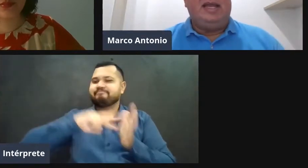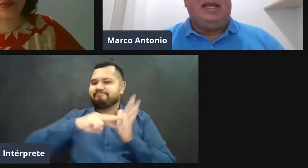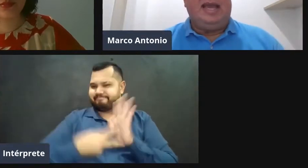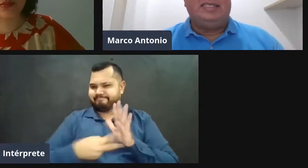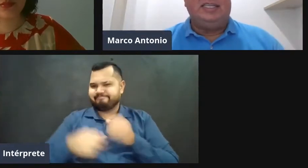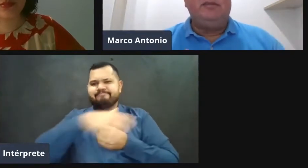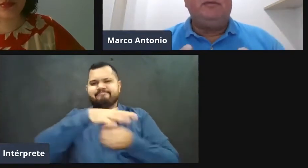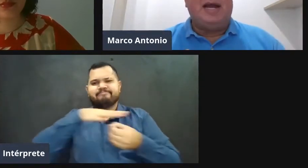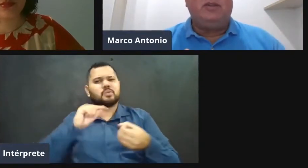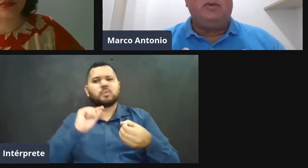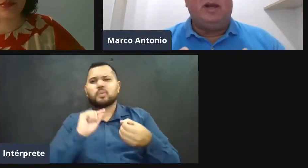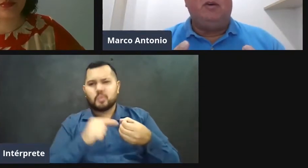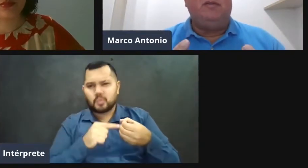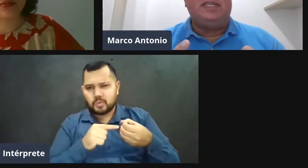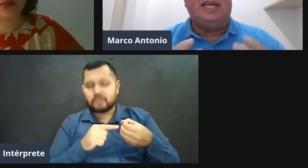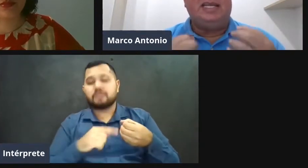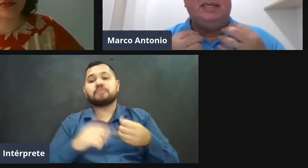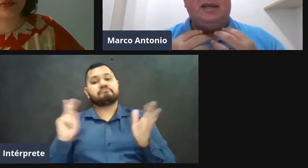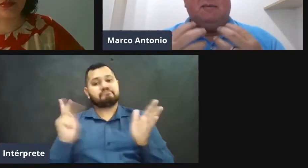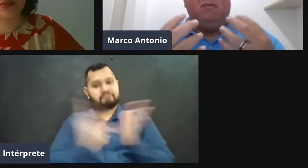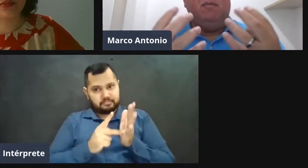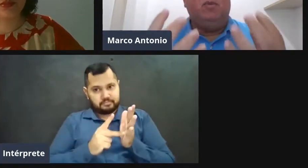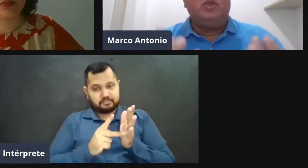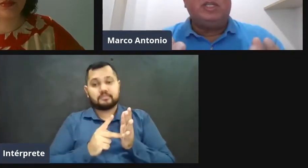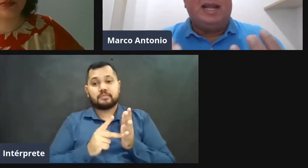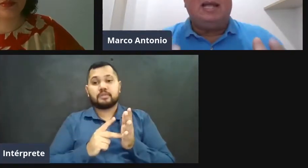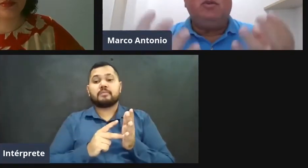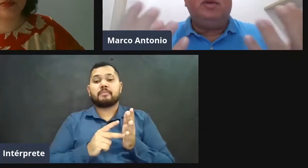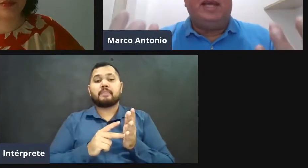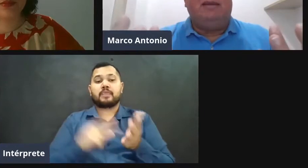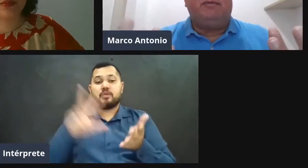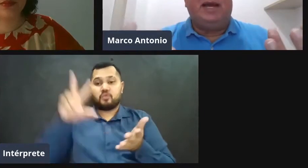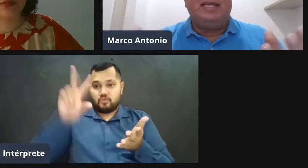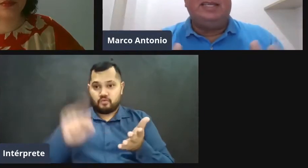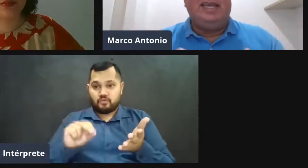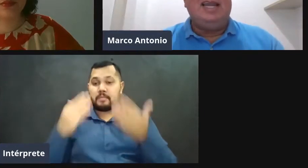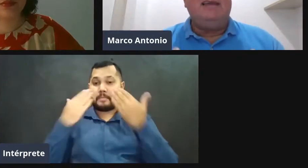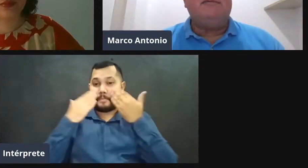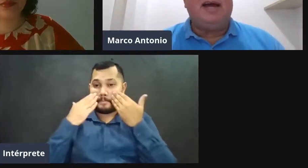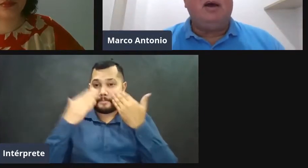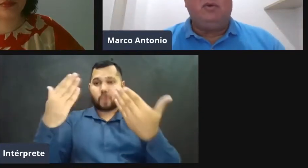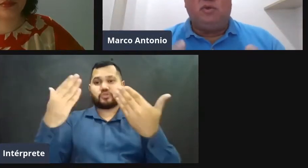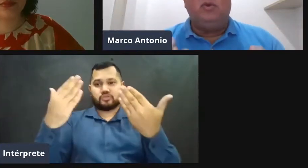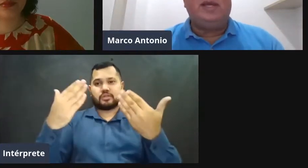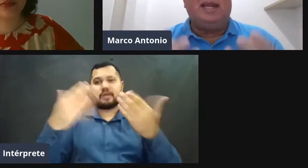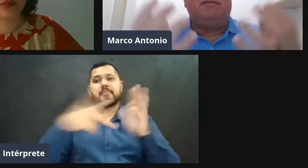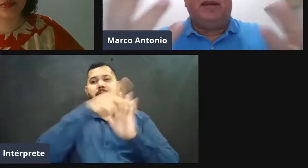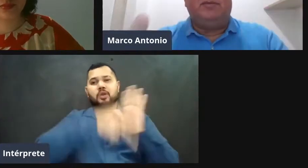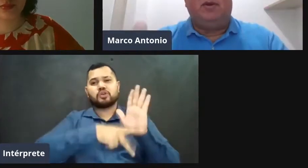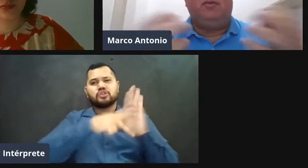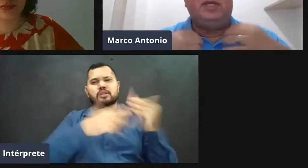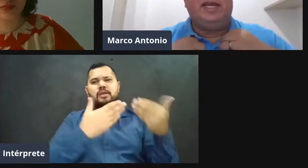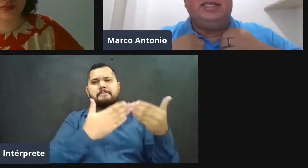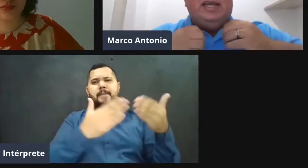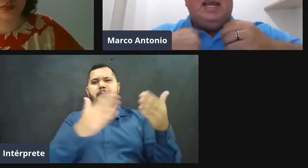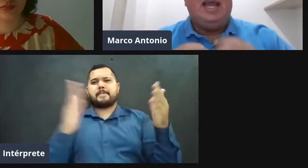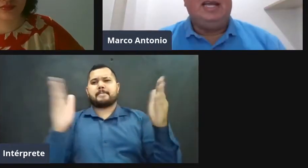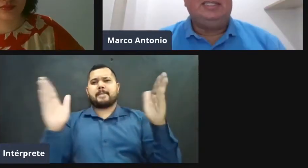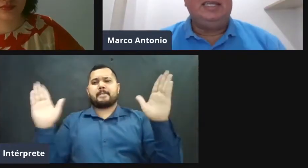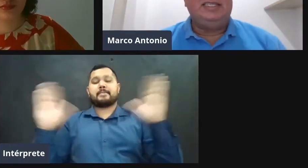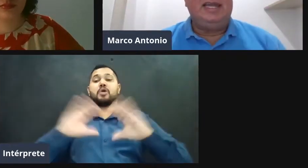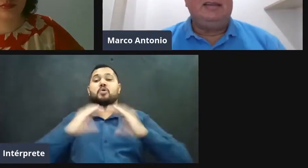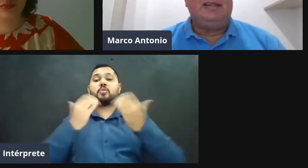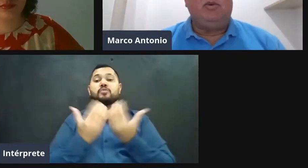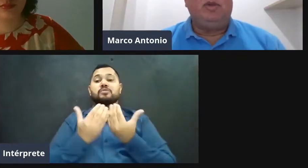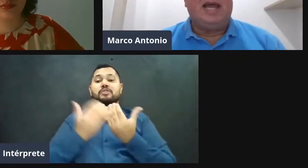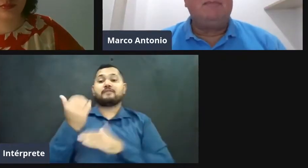extensão, que é assim, de fato, a universidade mostrar tudo o que ela faz e levar tudo o que ela faz para a comunidade.